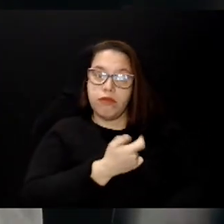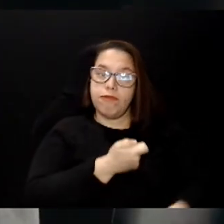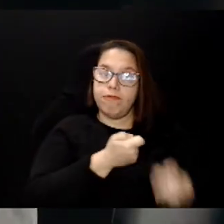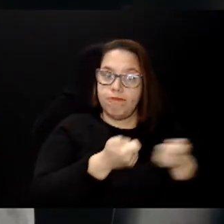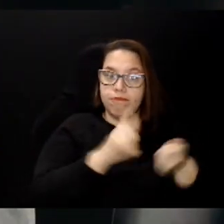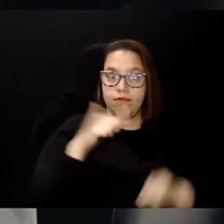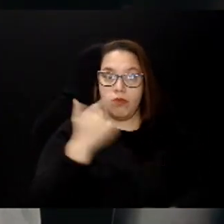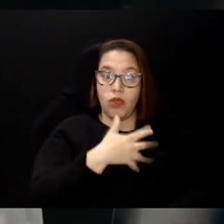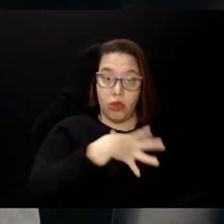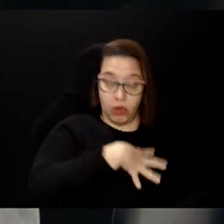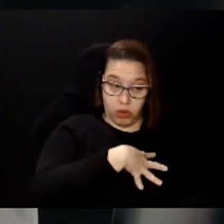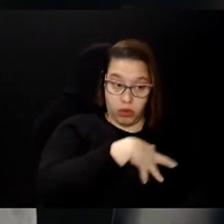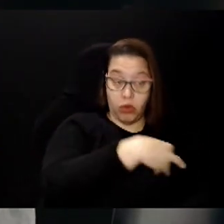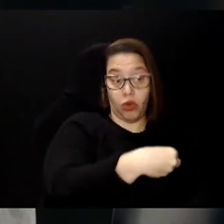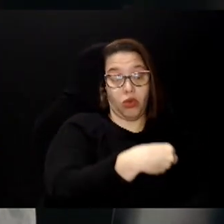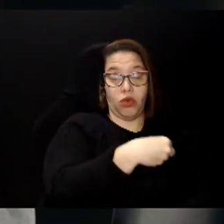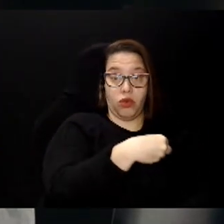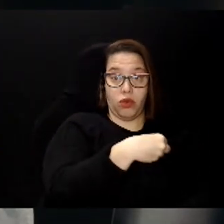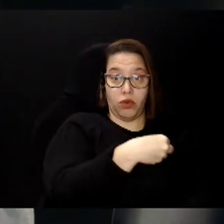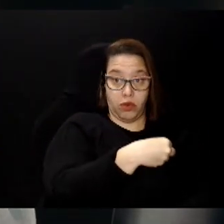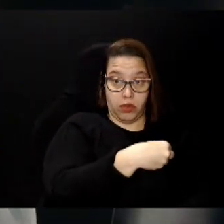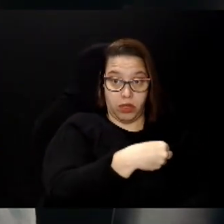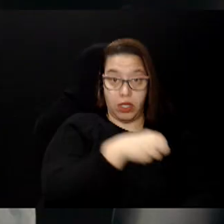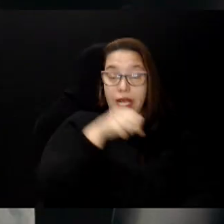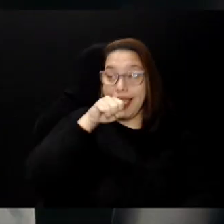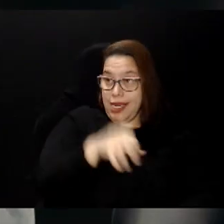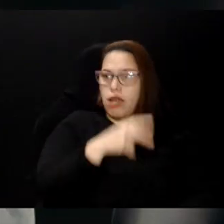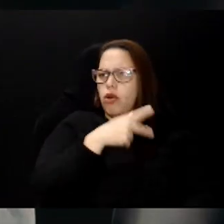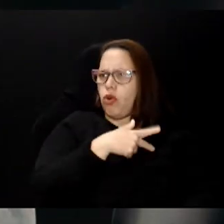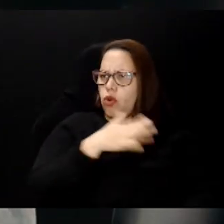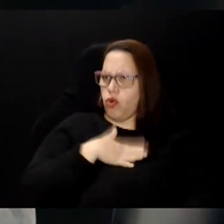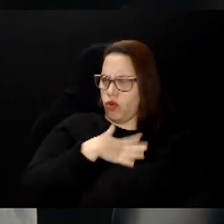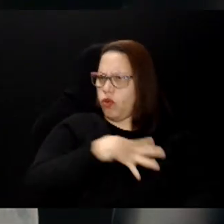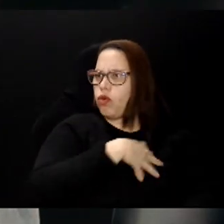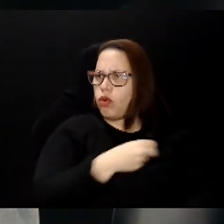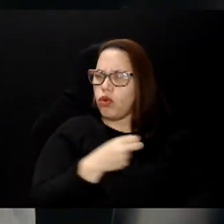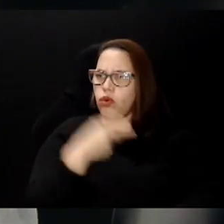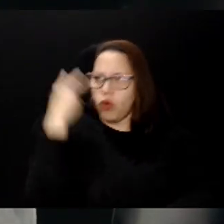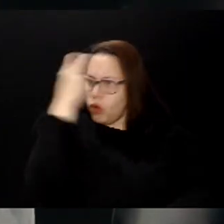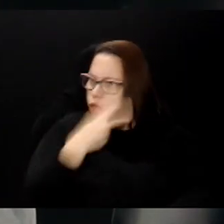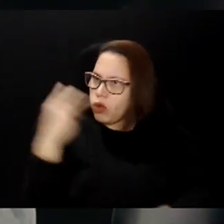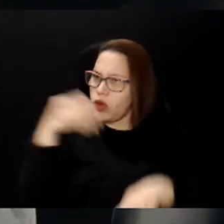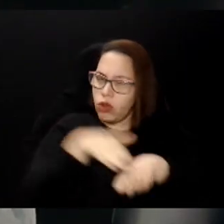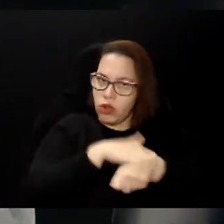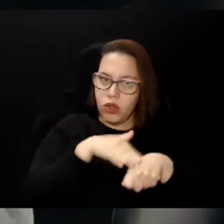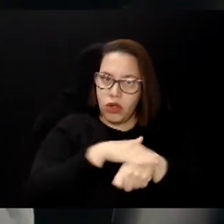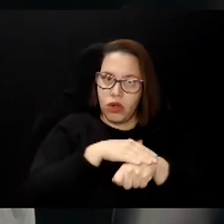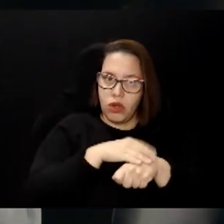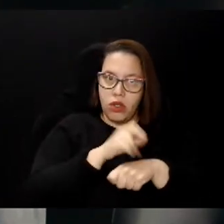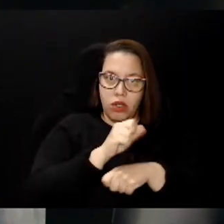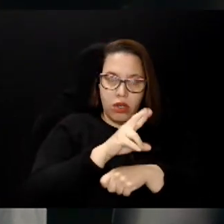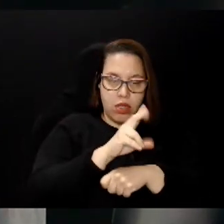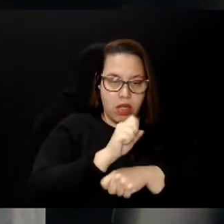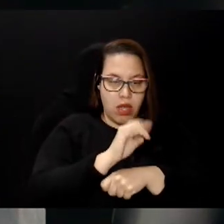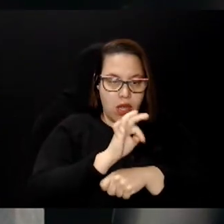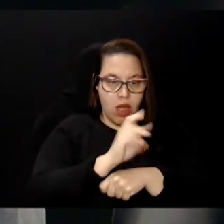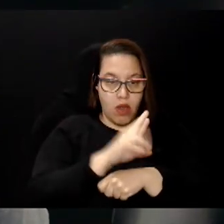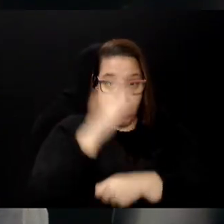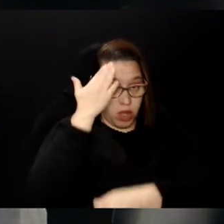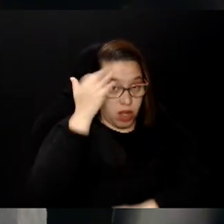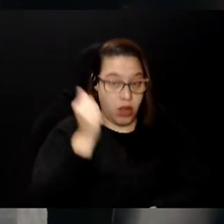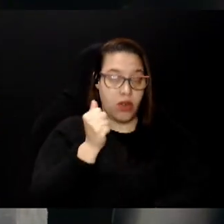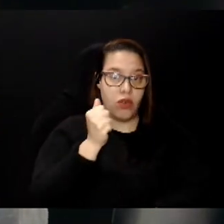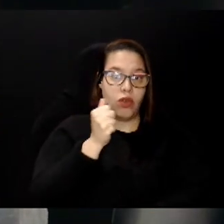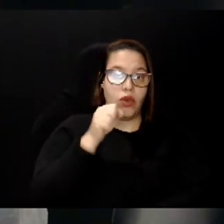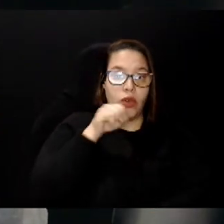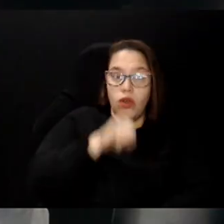né? Será que se meu filho passa 2 horas conversando com um avatar de IA, será que eu sei disso? Será que eu hoje na minha